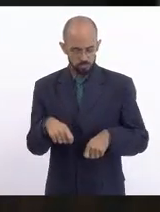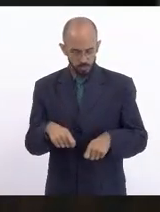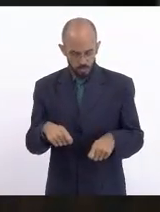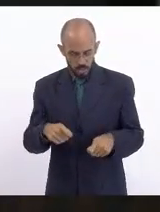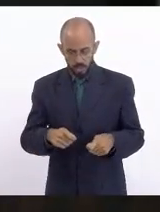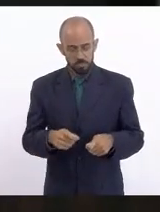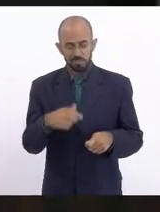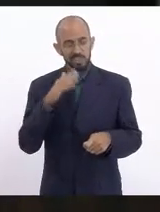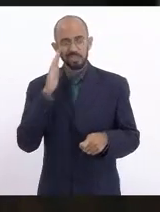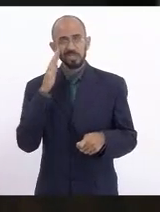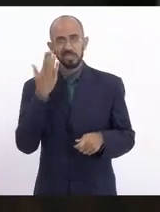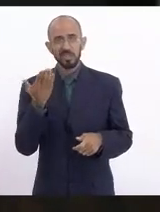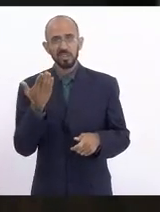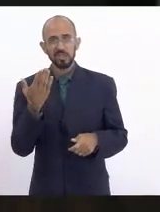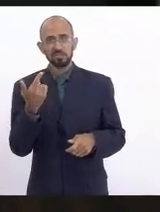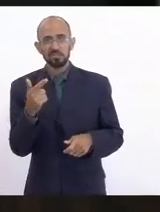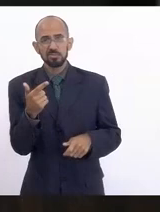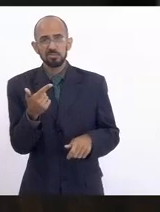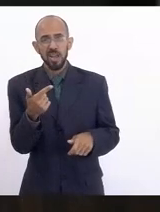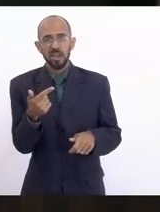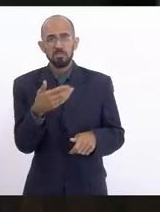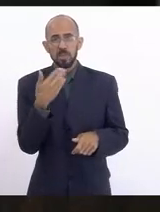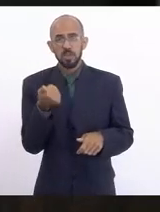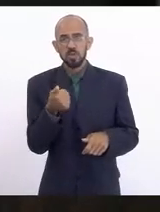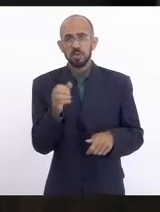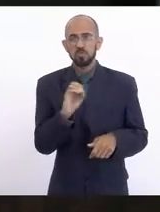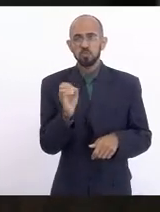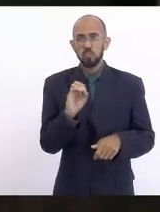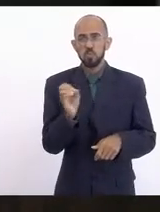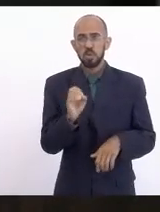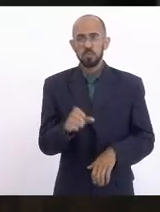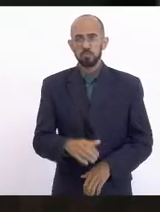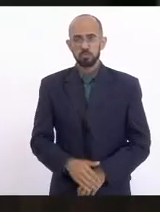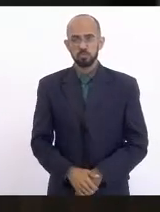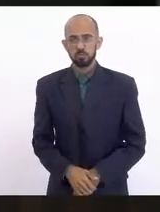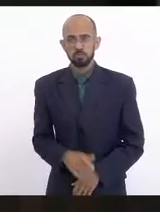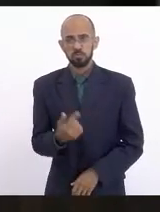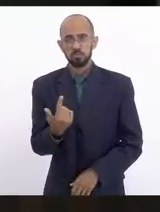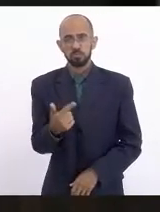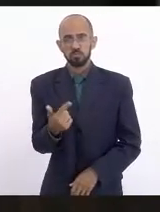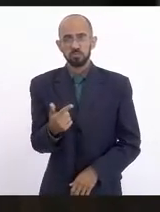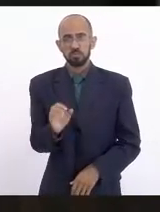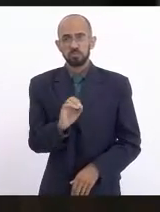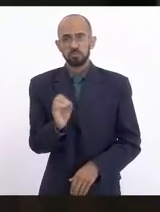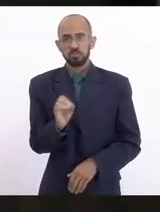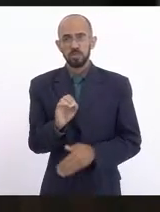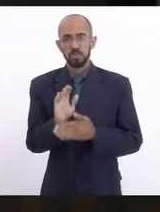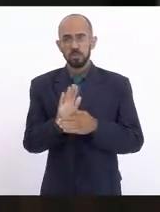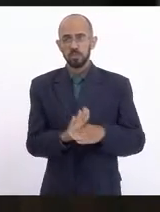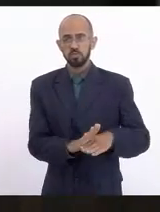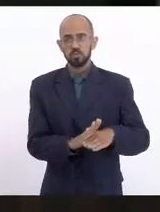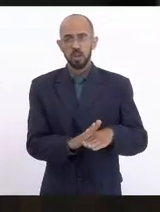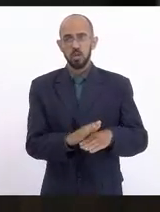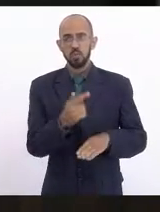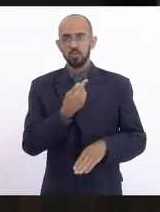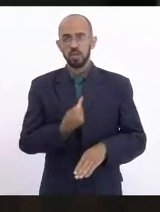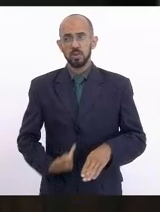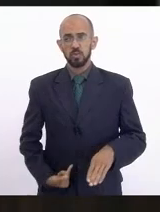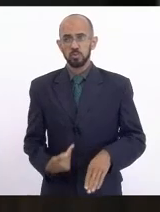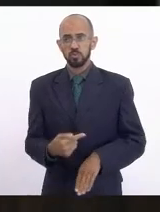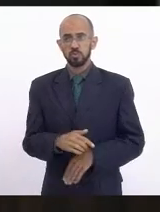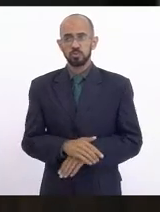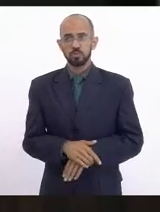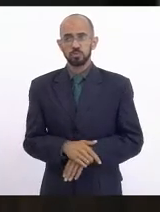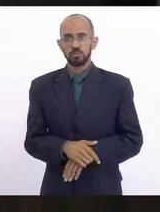dá esse é um contrassenso não tem uma vantagem Eu tenho um real abaixo e valor do governo não tem um centavo